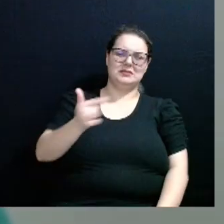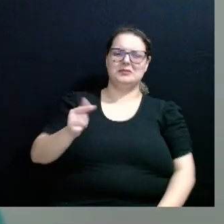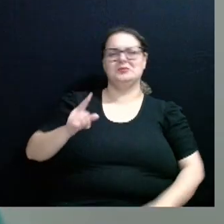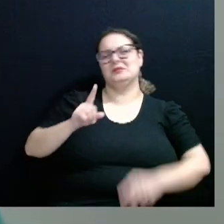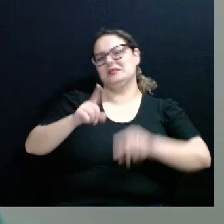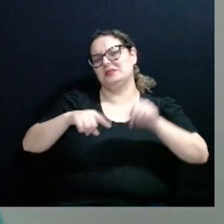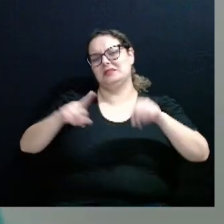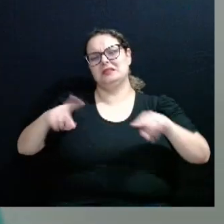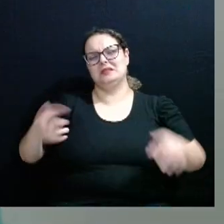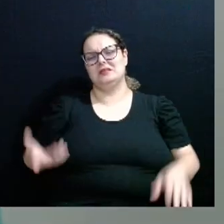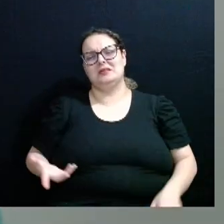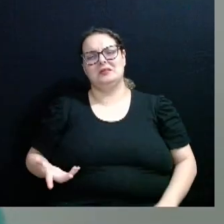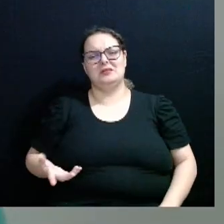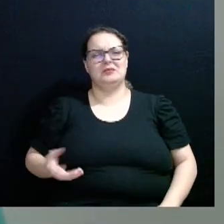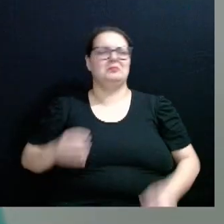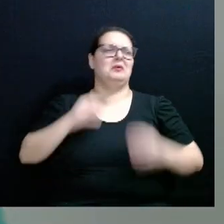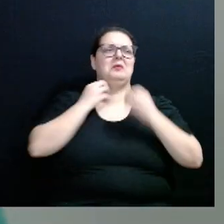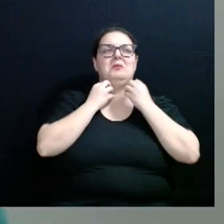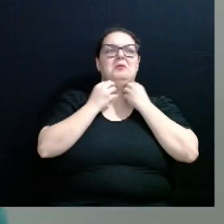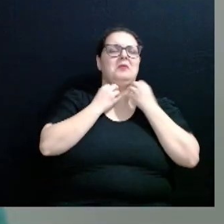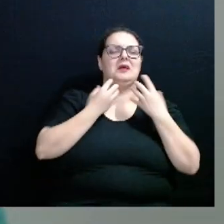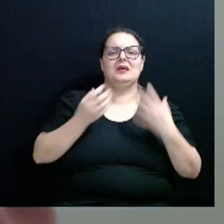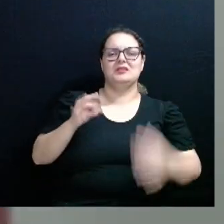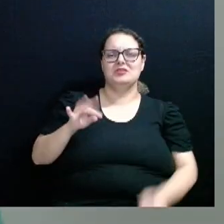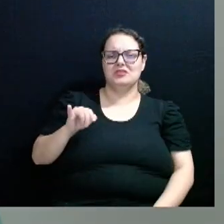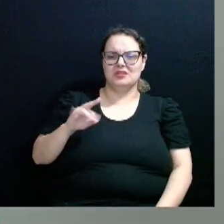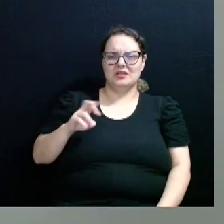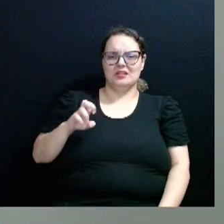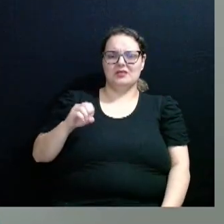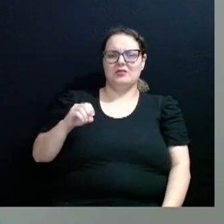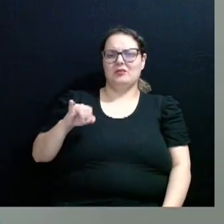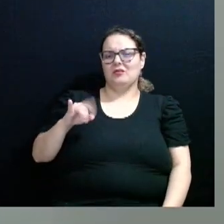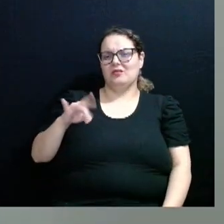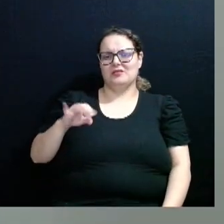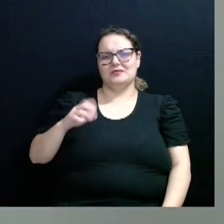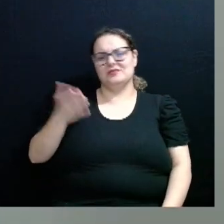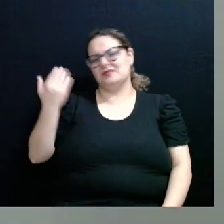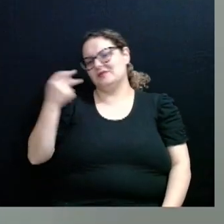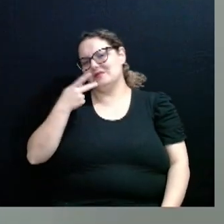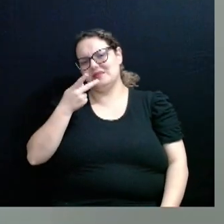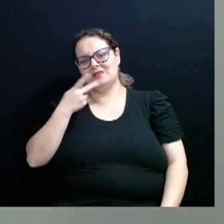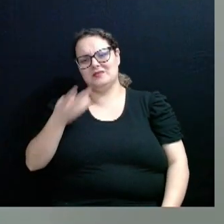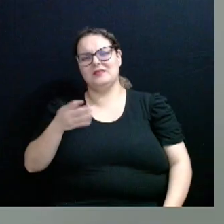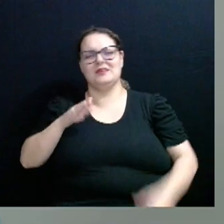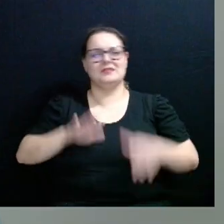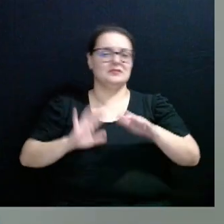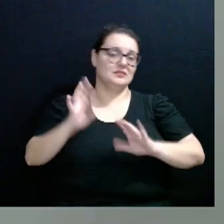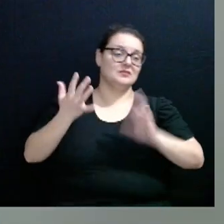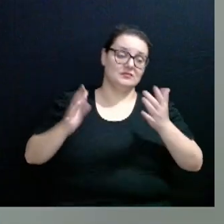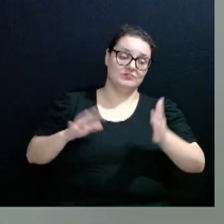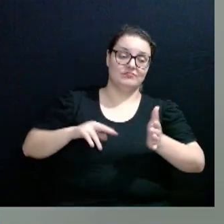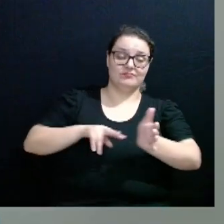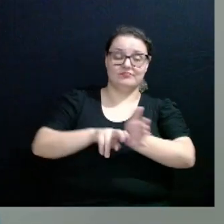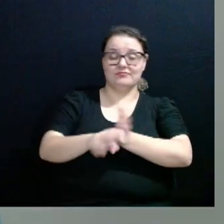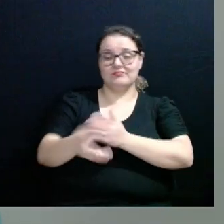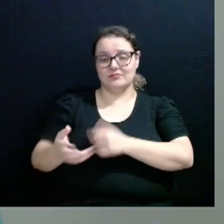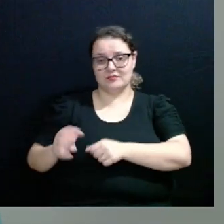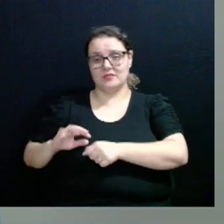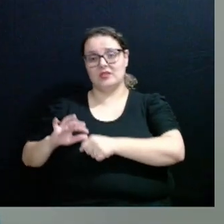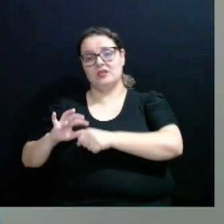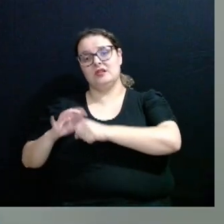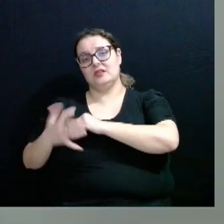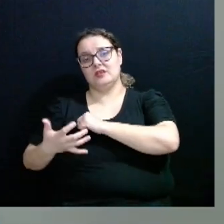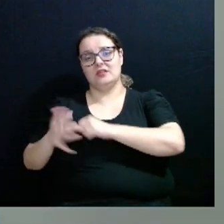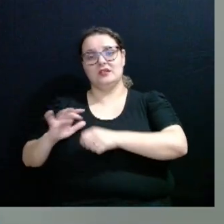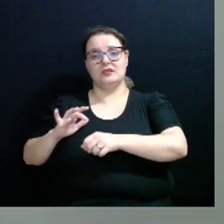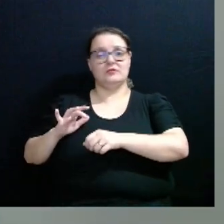de tireoide, como alguns falavam, e às vezes vira e mexe aparece em redes sociais. Então, é um exame altamente